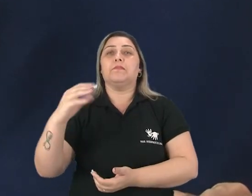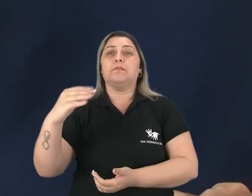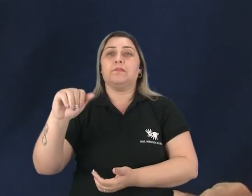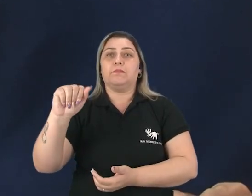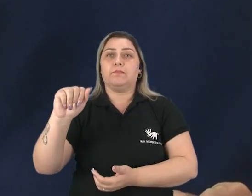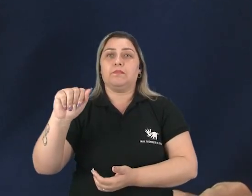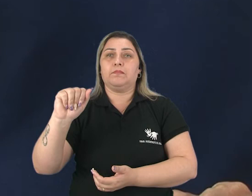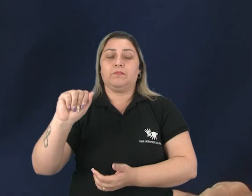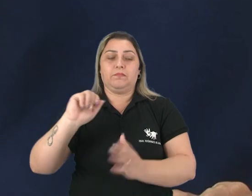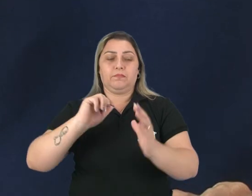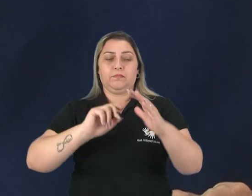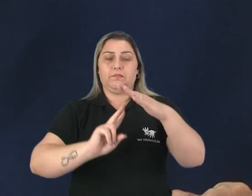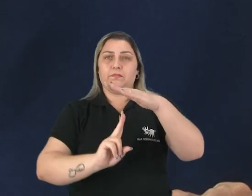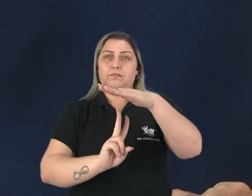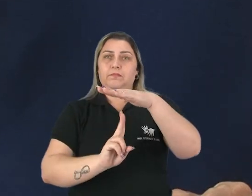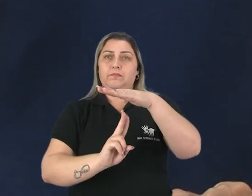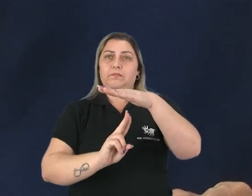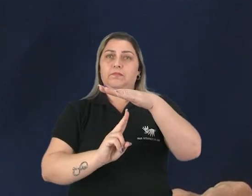Praça.